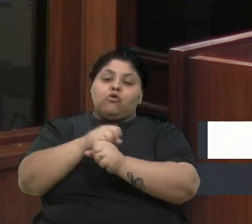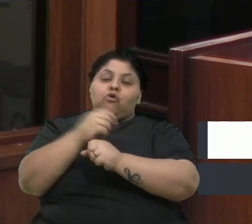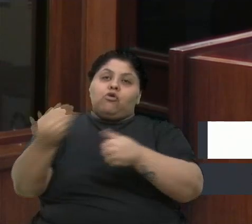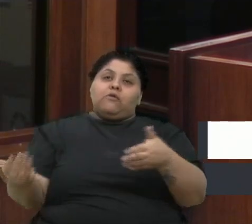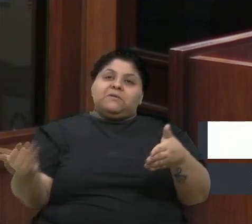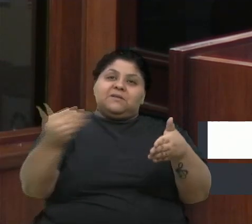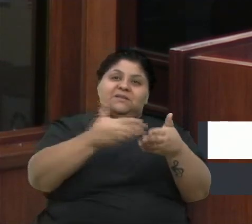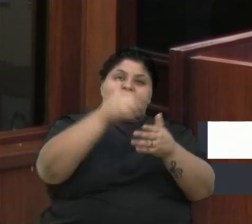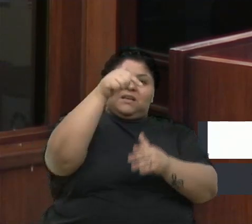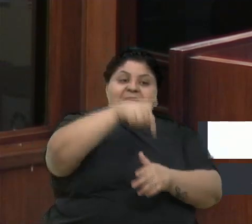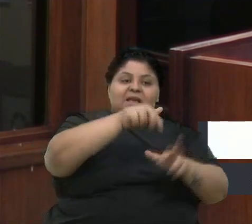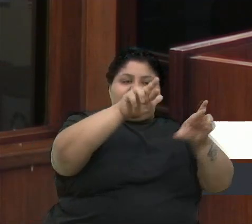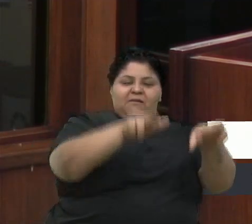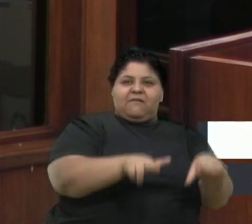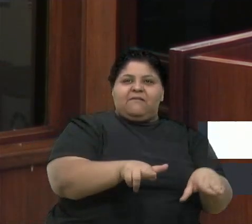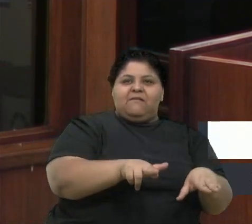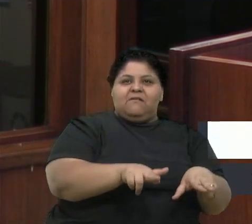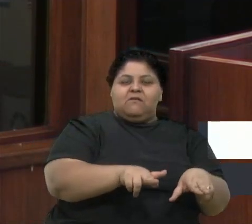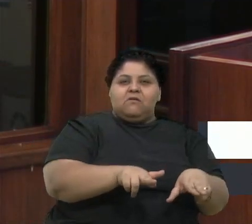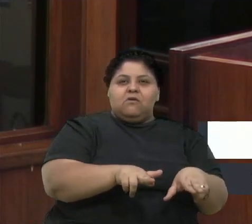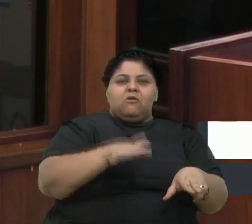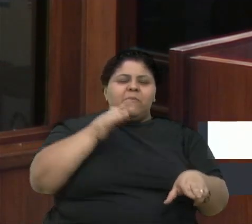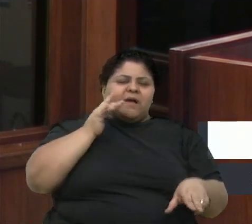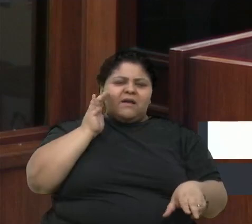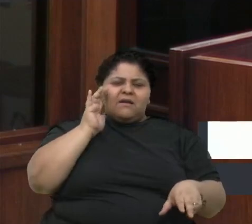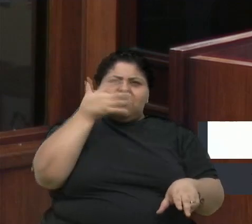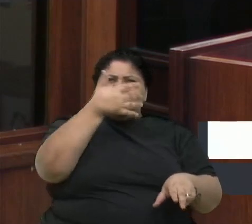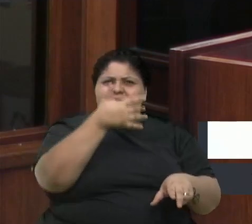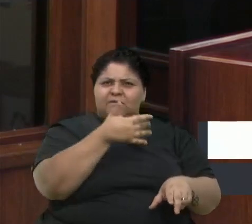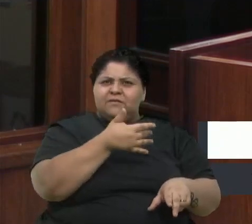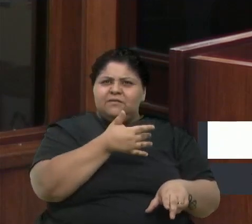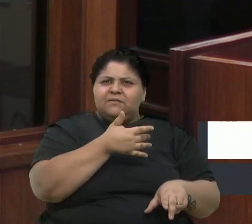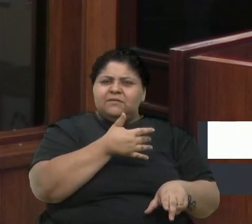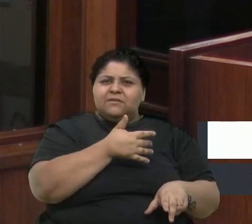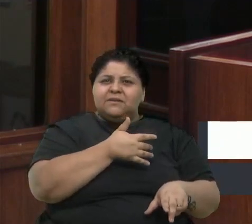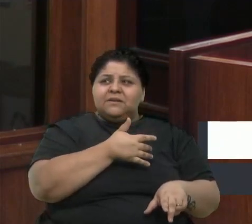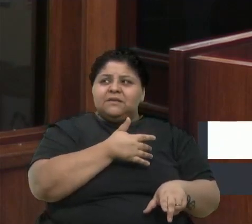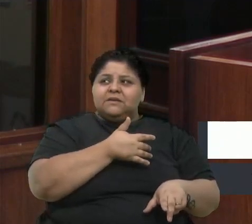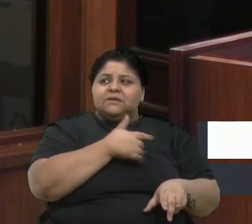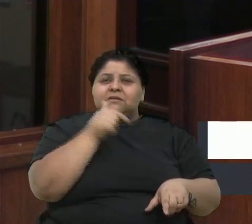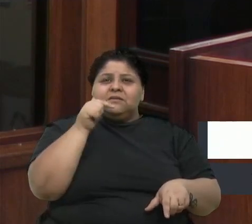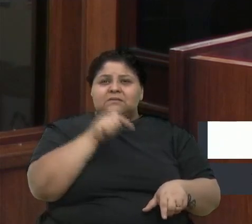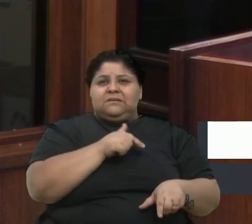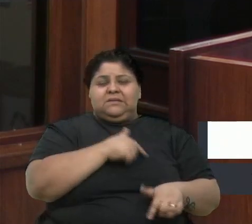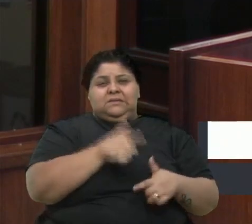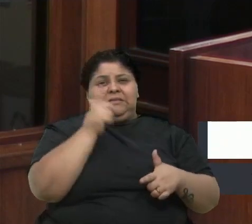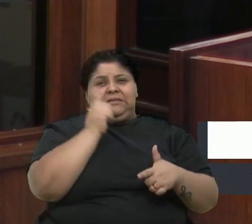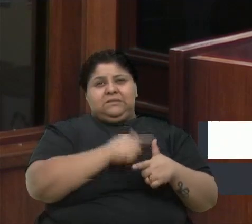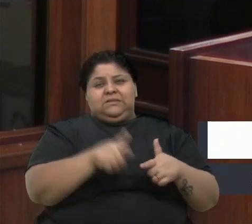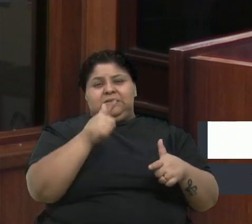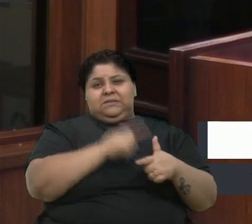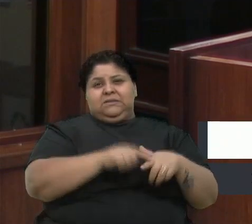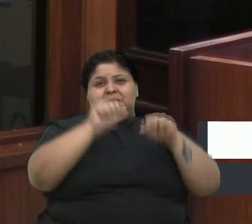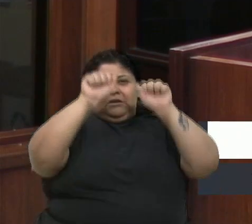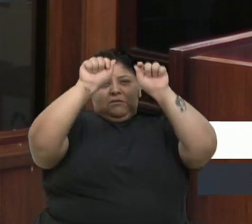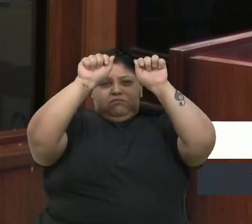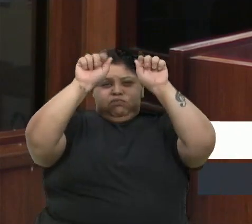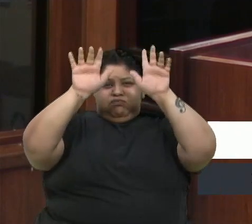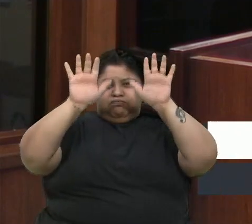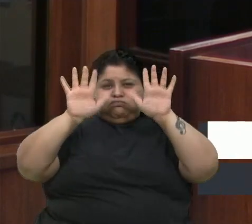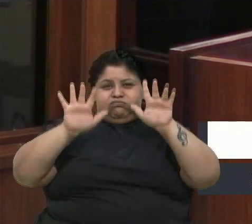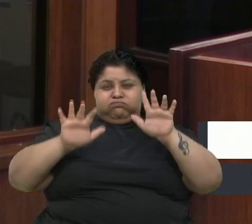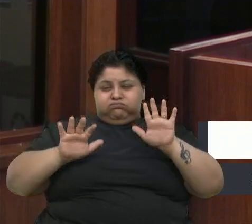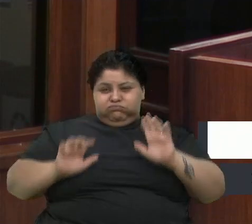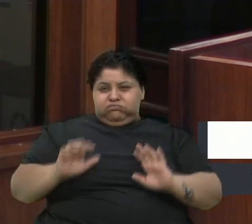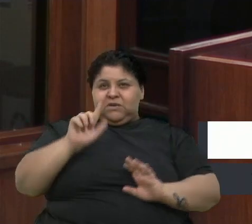aqui para a nossa região uma solução para essa desgraça que é a geada, que faz com os nossos